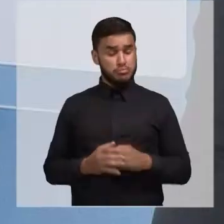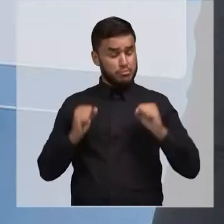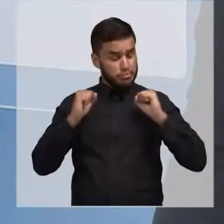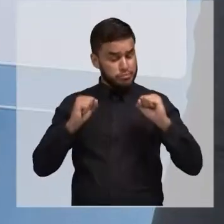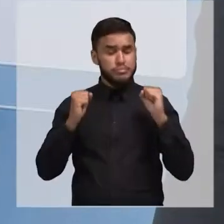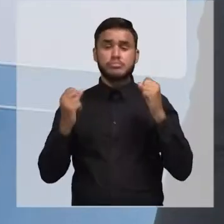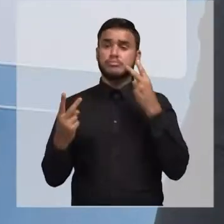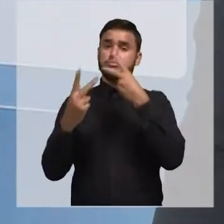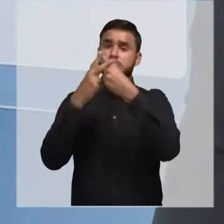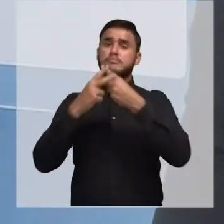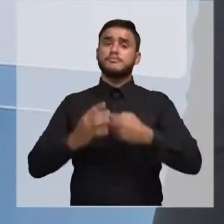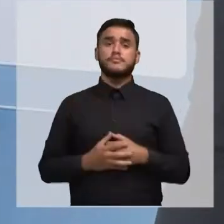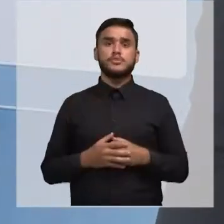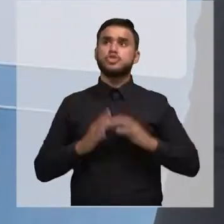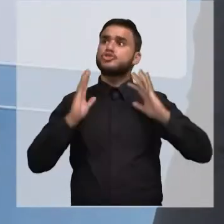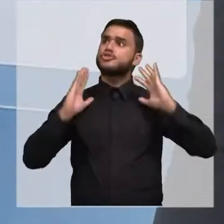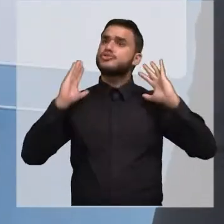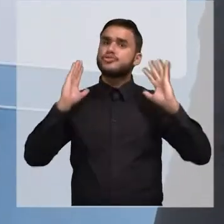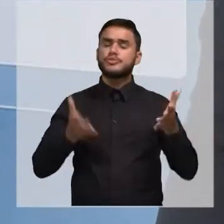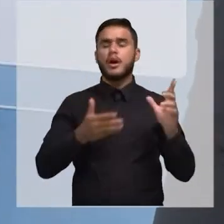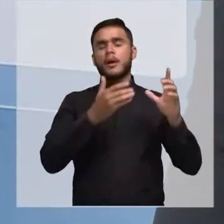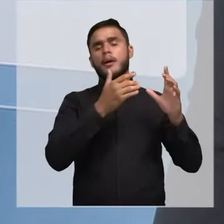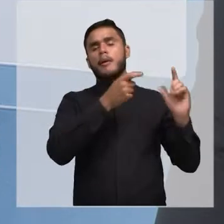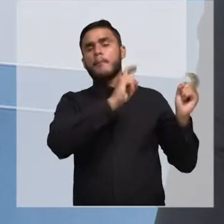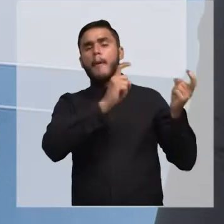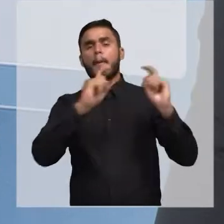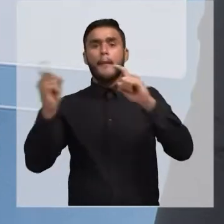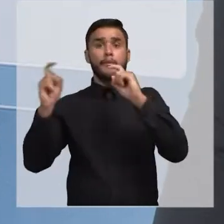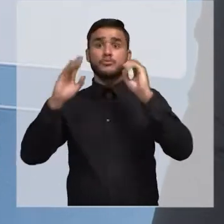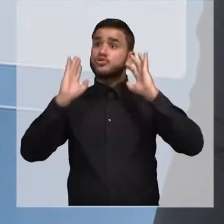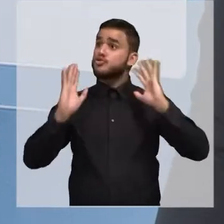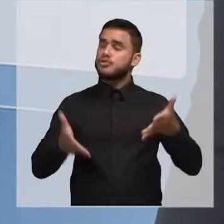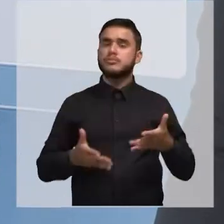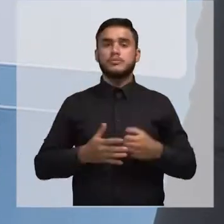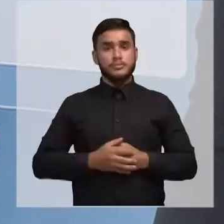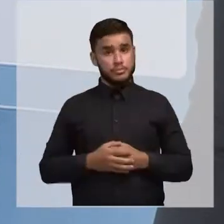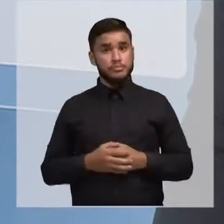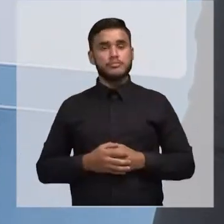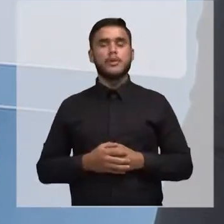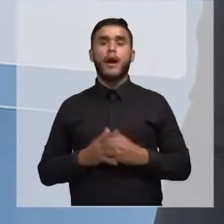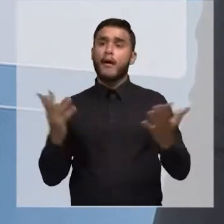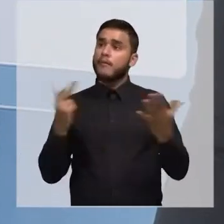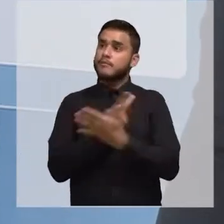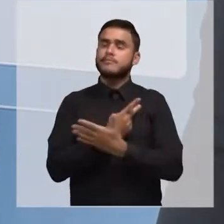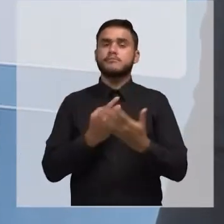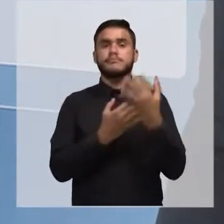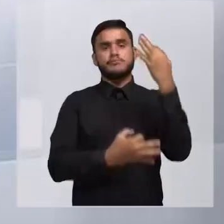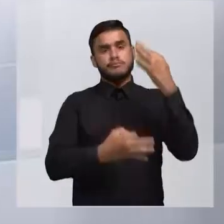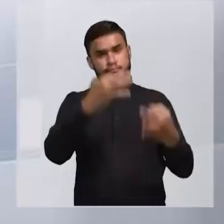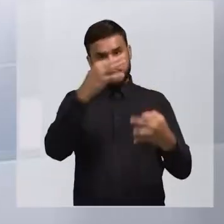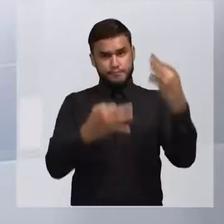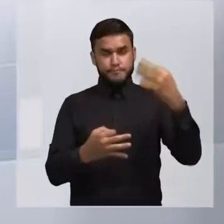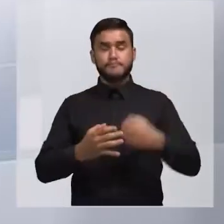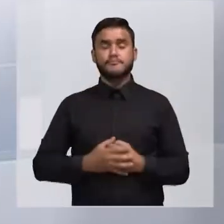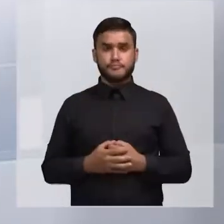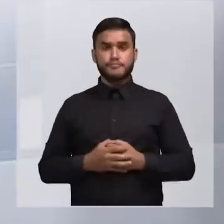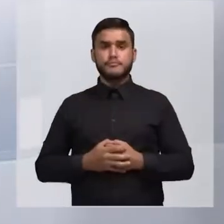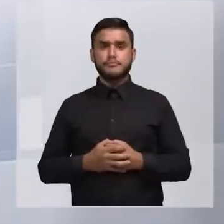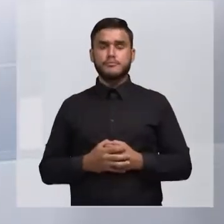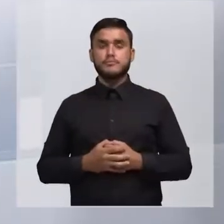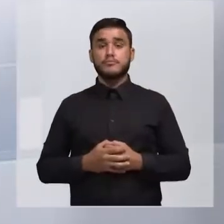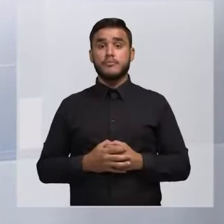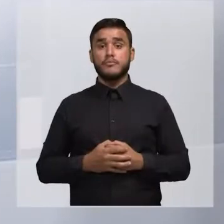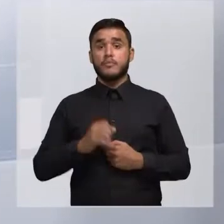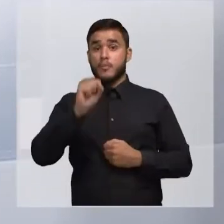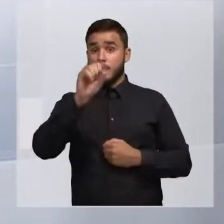que depois de todos os recursos possíveis e imagináveis, houve a condenação. Então, e o Superior